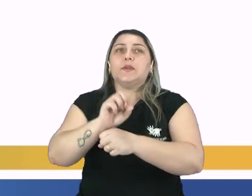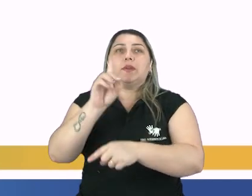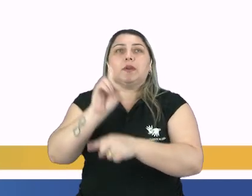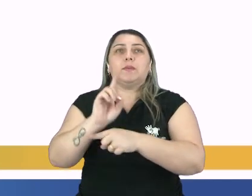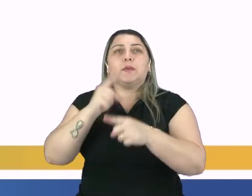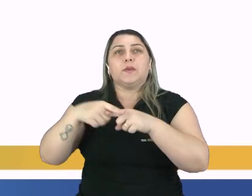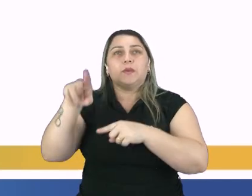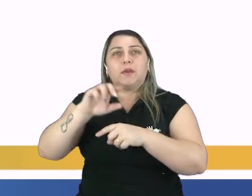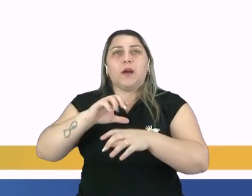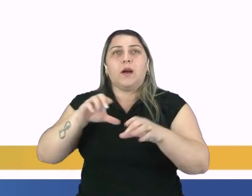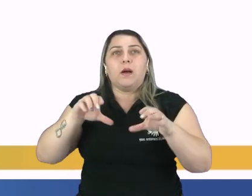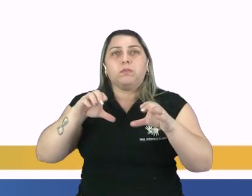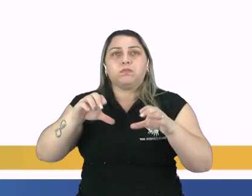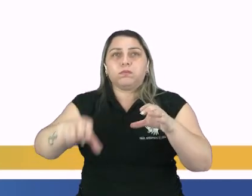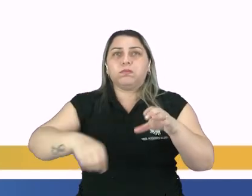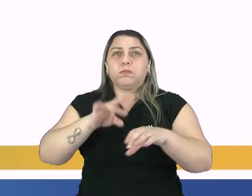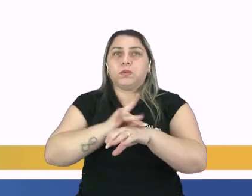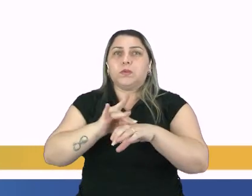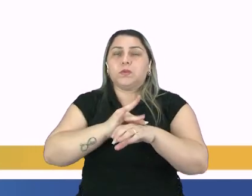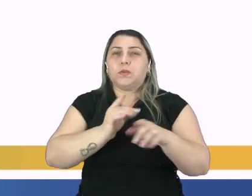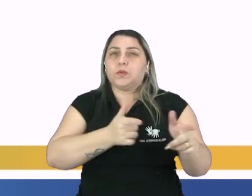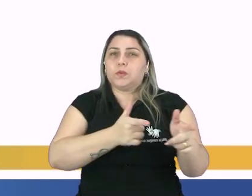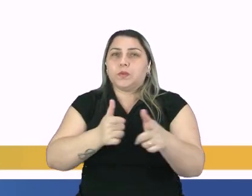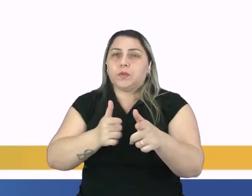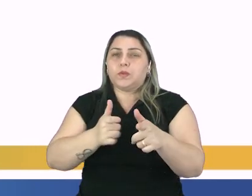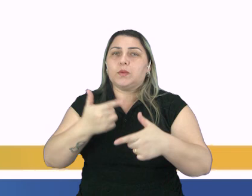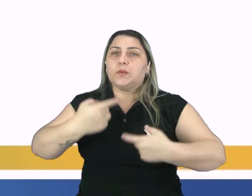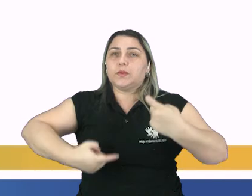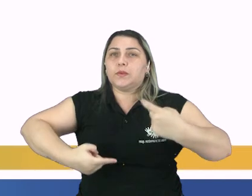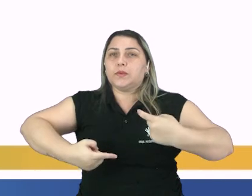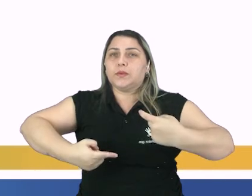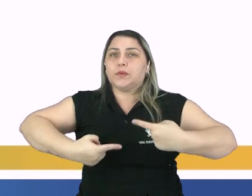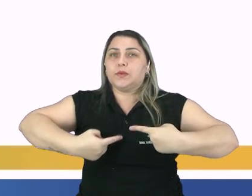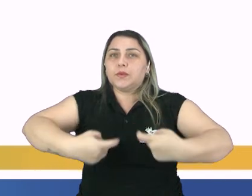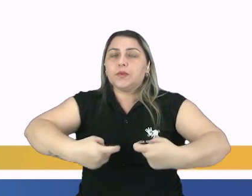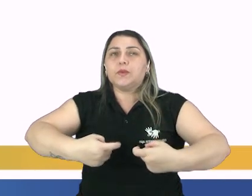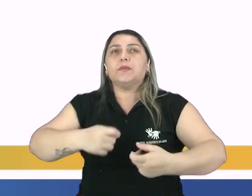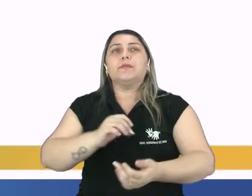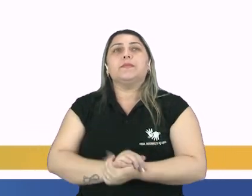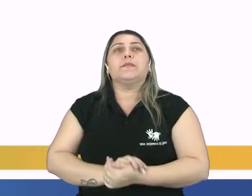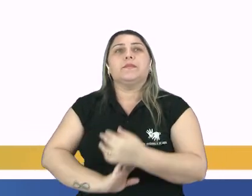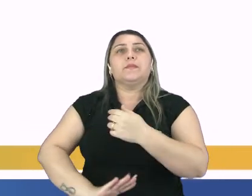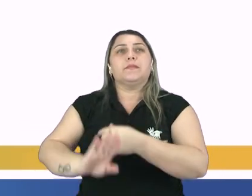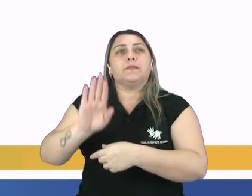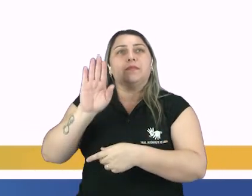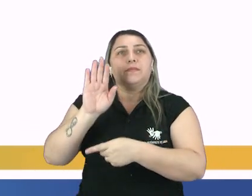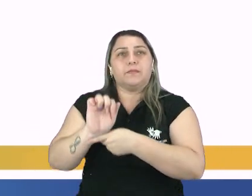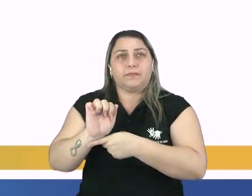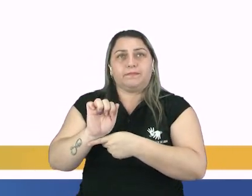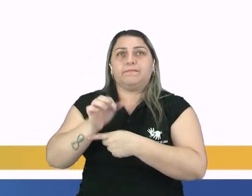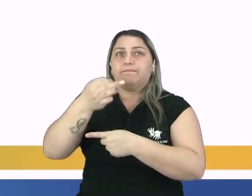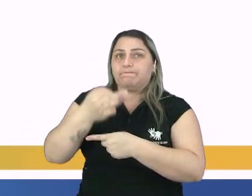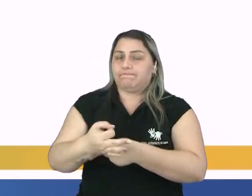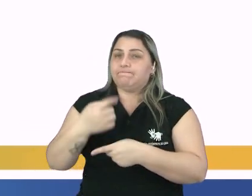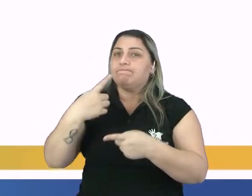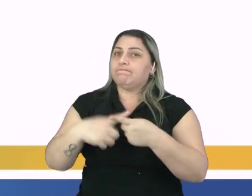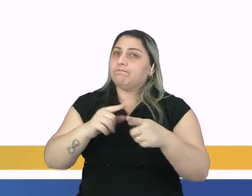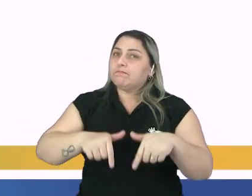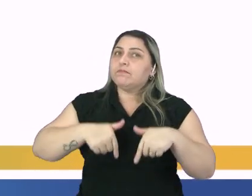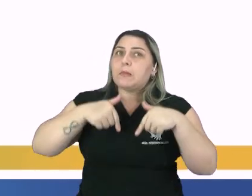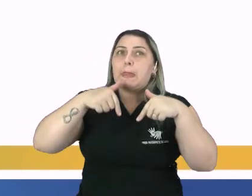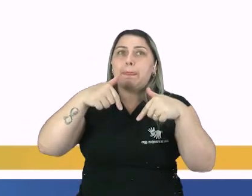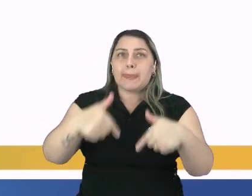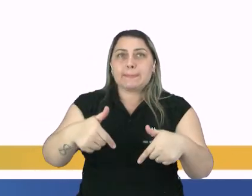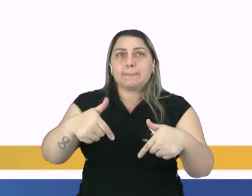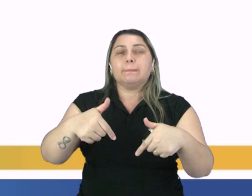Porque usavam a borracha como arma de guerra. A alternativa correta é a letra A, certo? Eles eram chamados de soldados